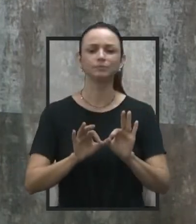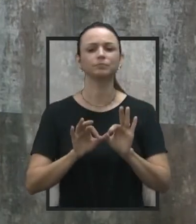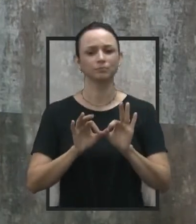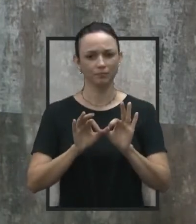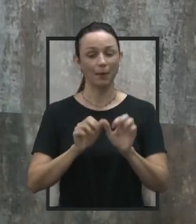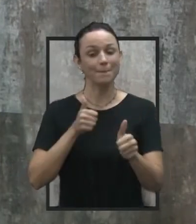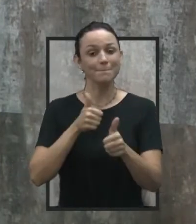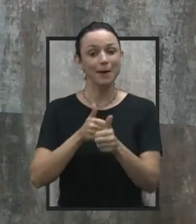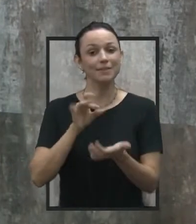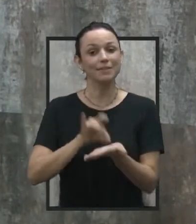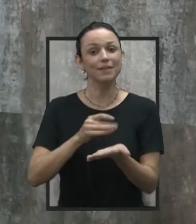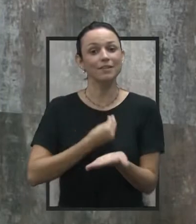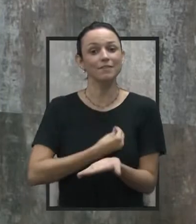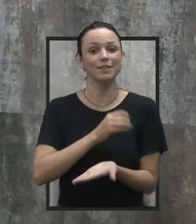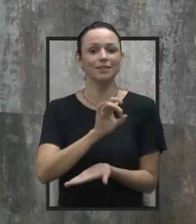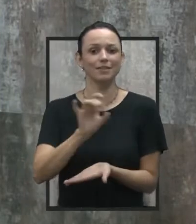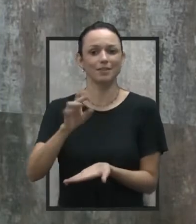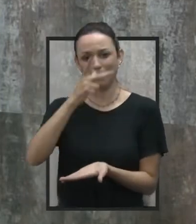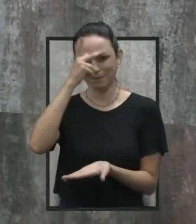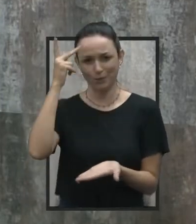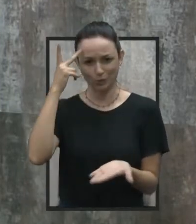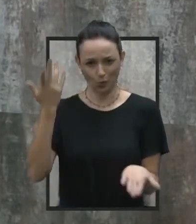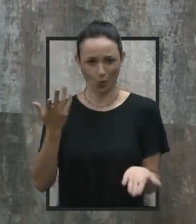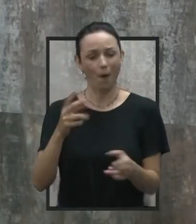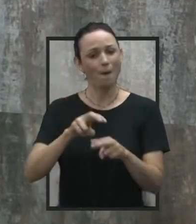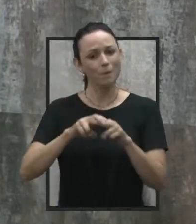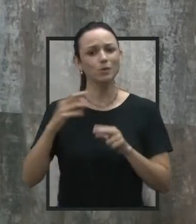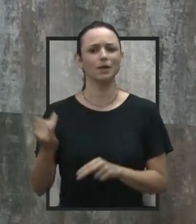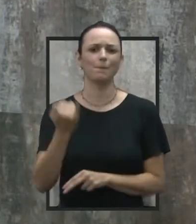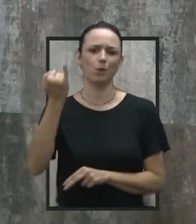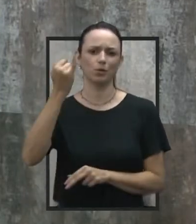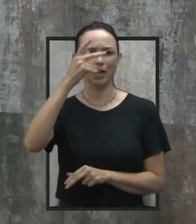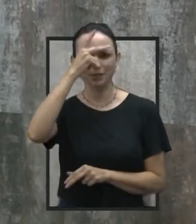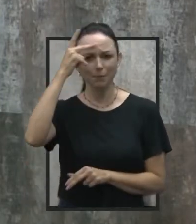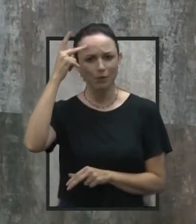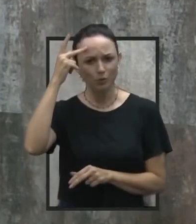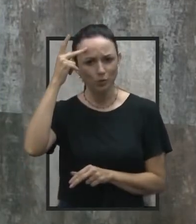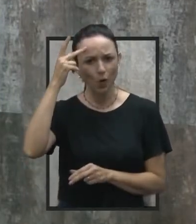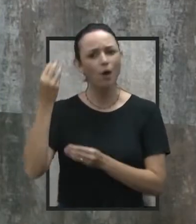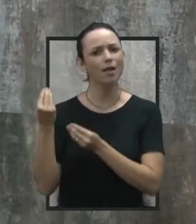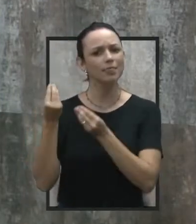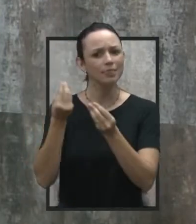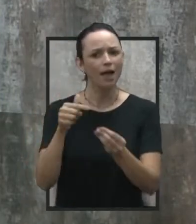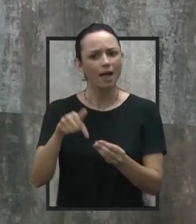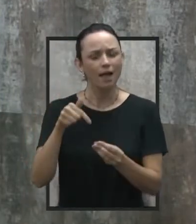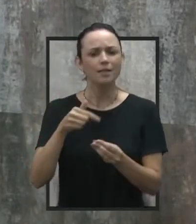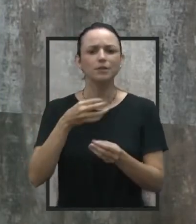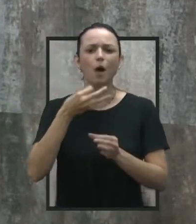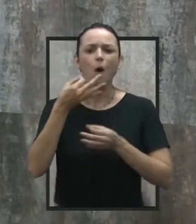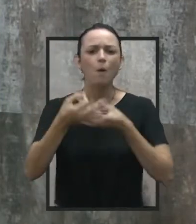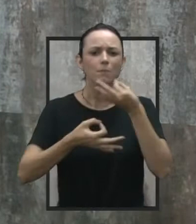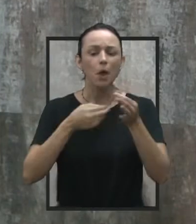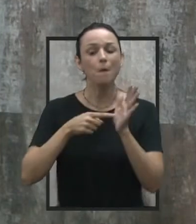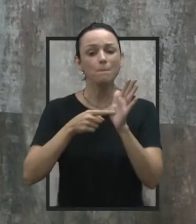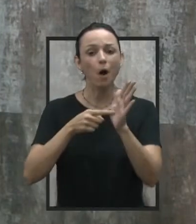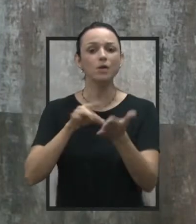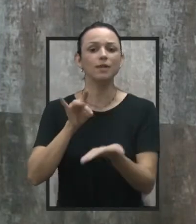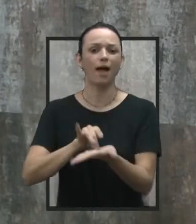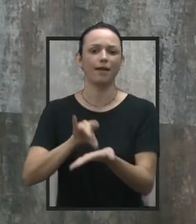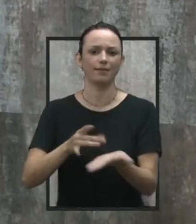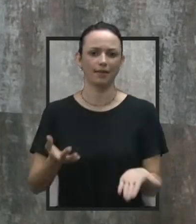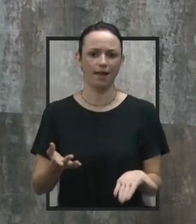elaborada, ela fica próxima da realidade das pessoas. Então, é fundamental que as pessoas tragam esses pontos de realidade para que os